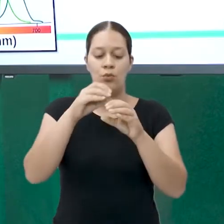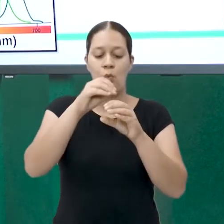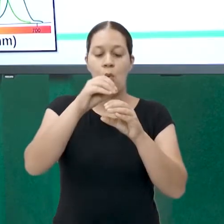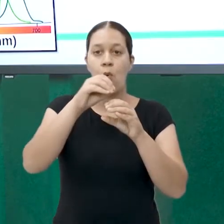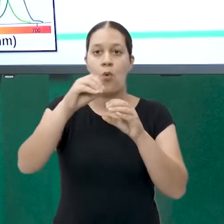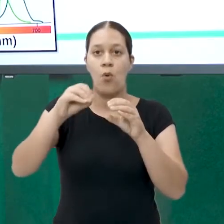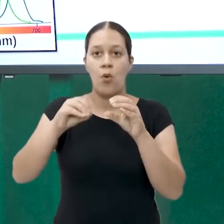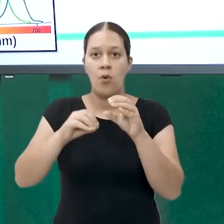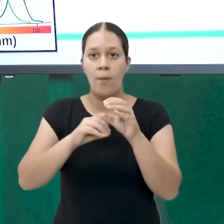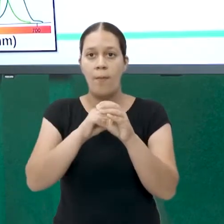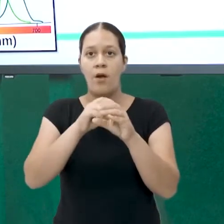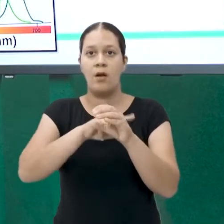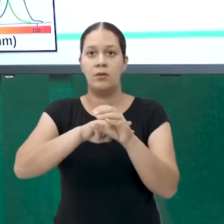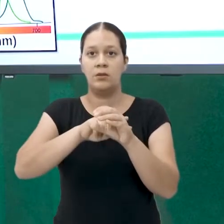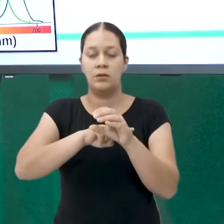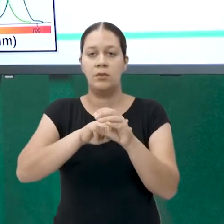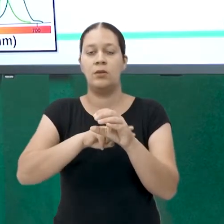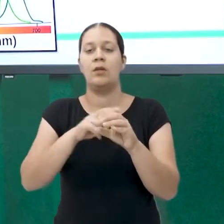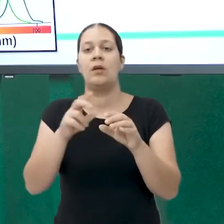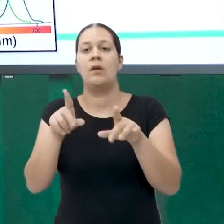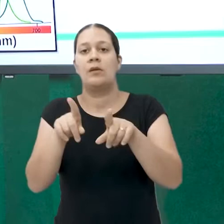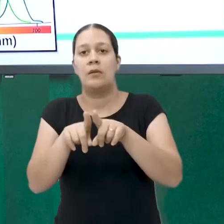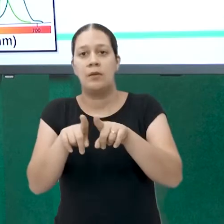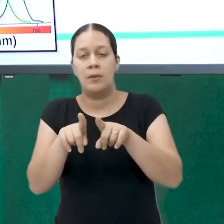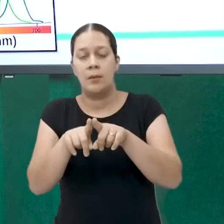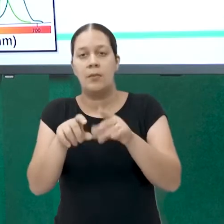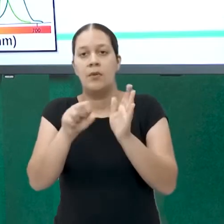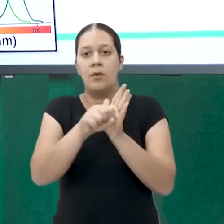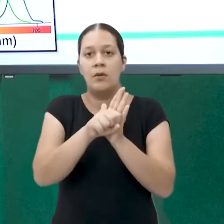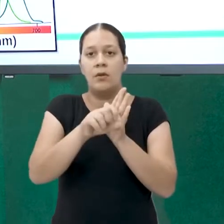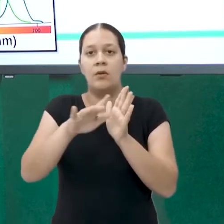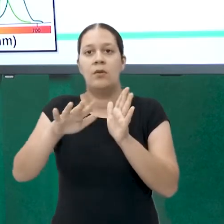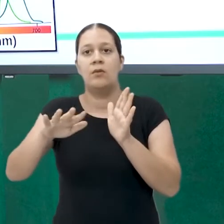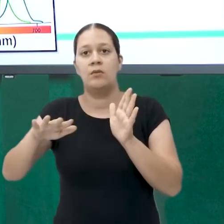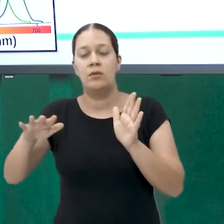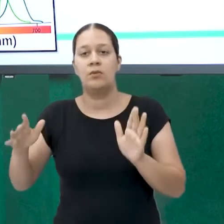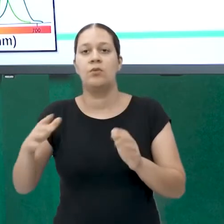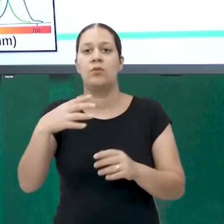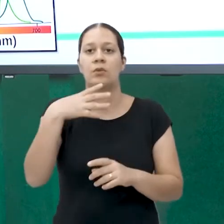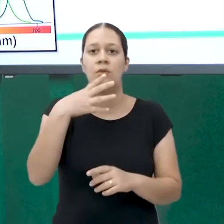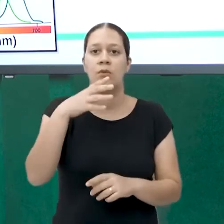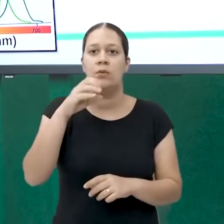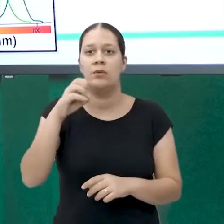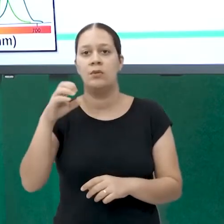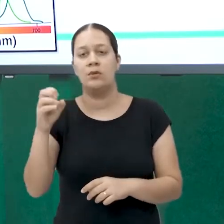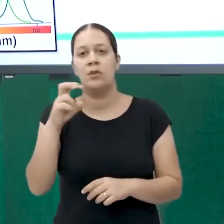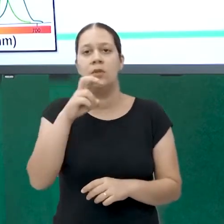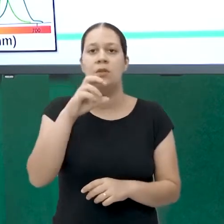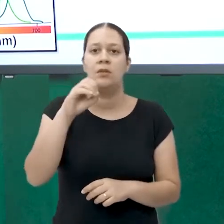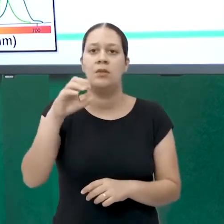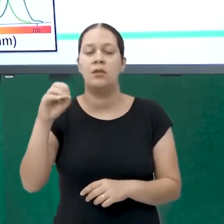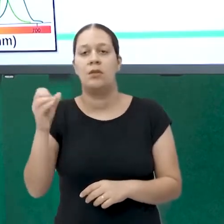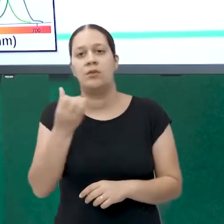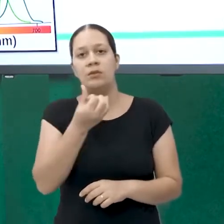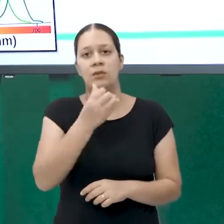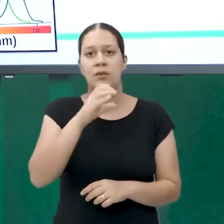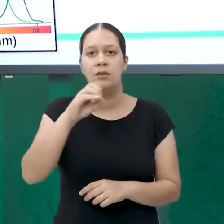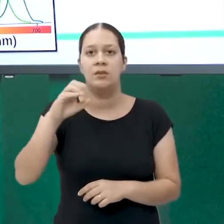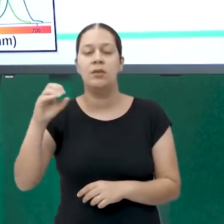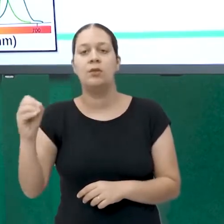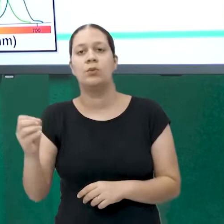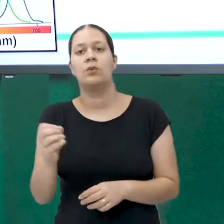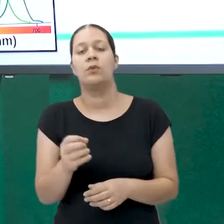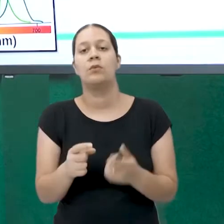estão chegando na clorofila, tá? E aí eles são absorvidos. Por que eu estou falando desses comprimentos de onda 400,